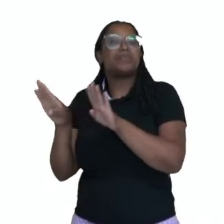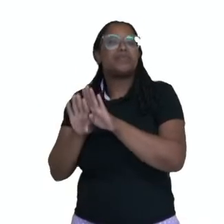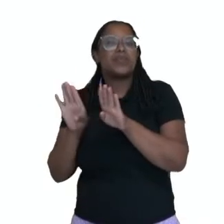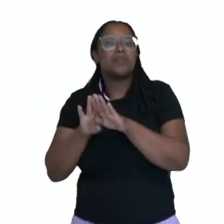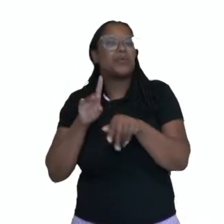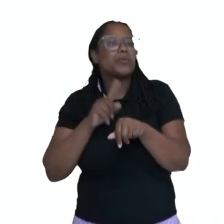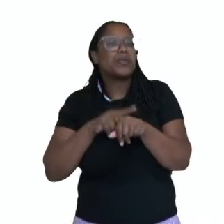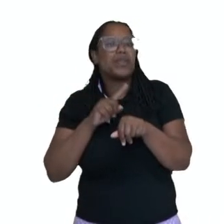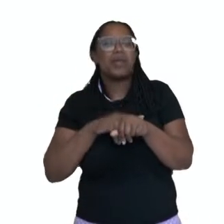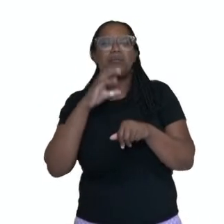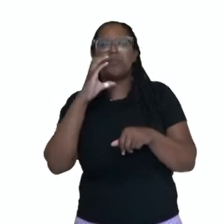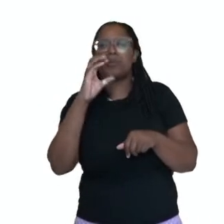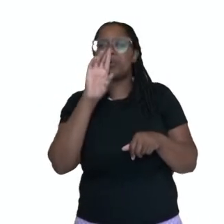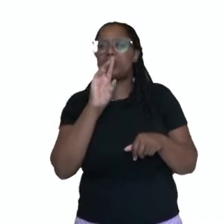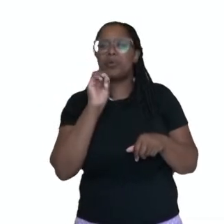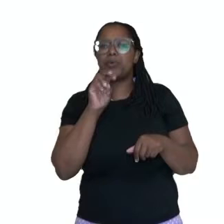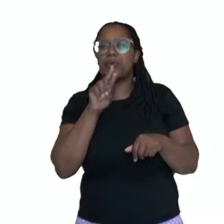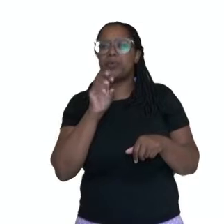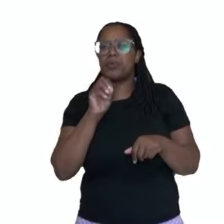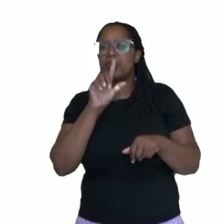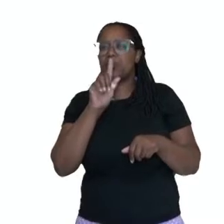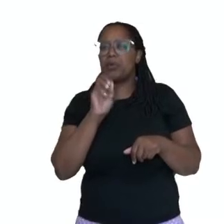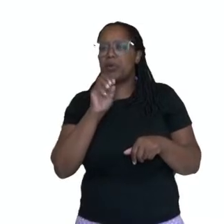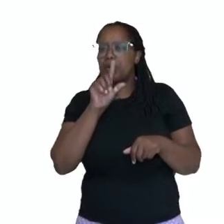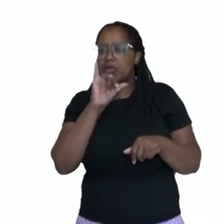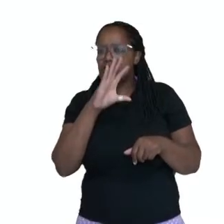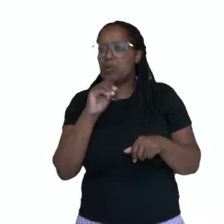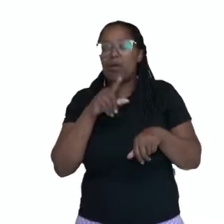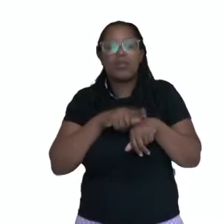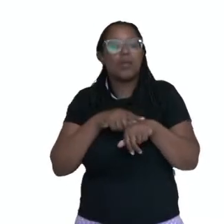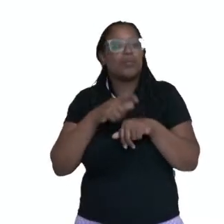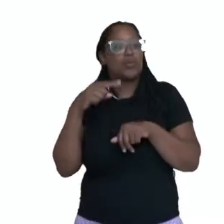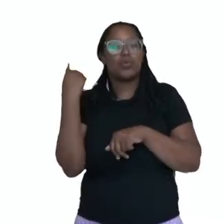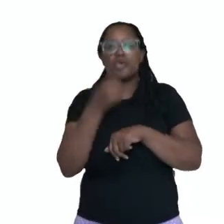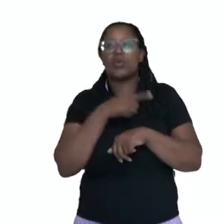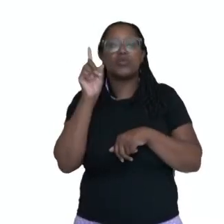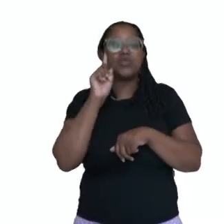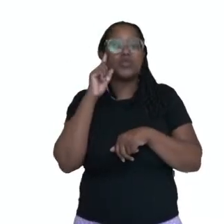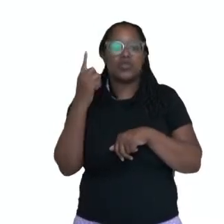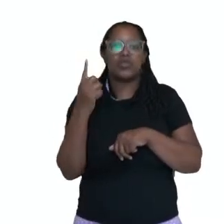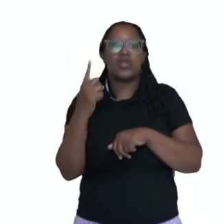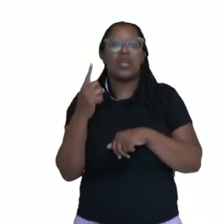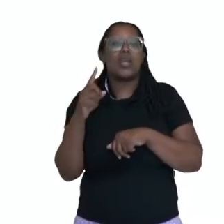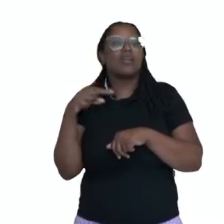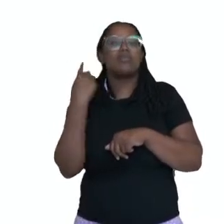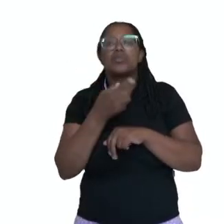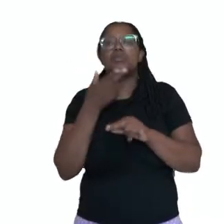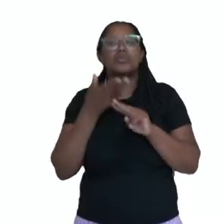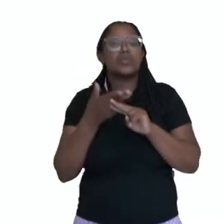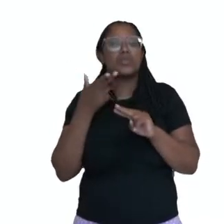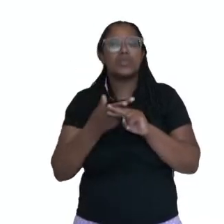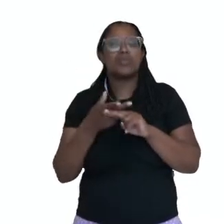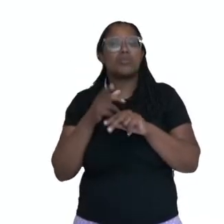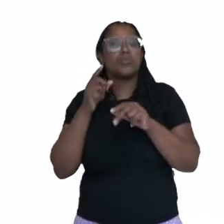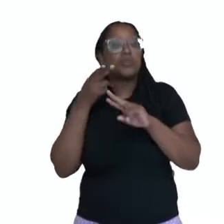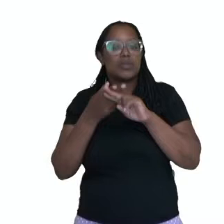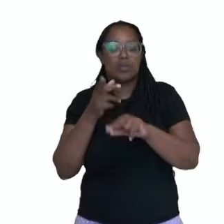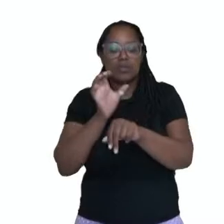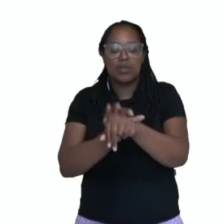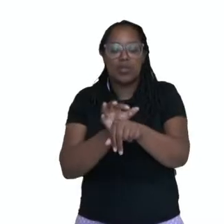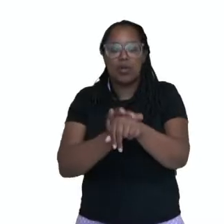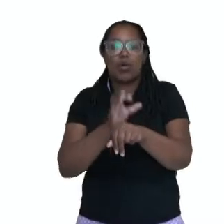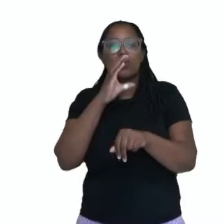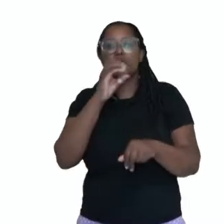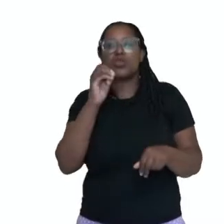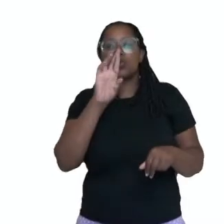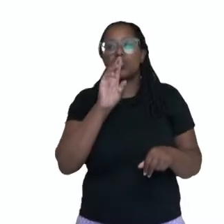tempo cronológico é o tempo do nosso dia a dia, que costumamos medir por meio de vários instrumentos: relógios,